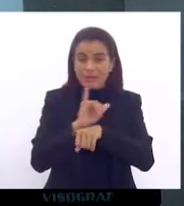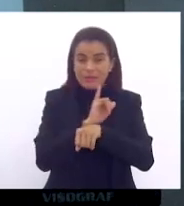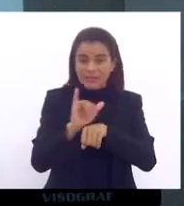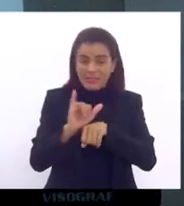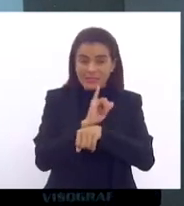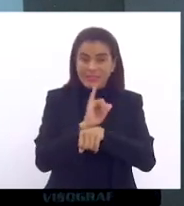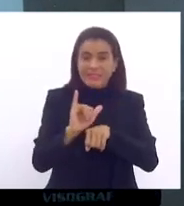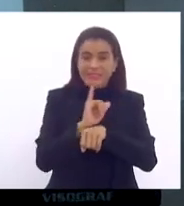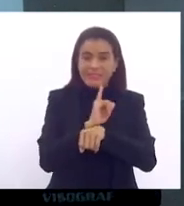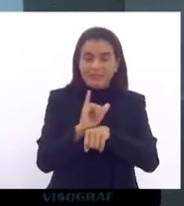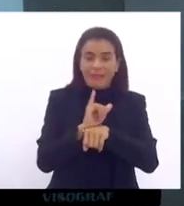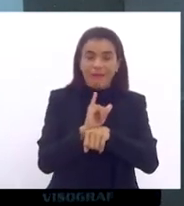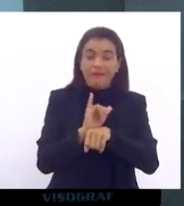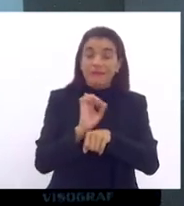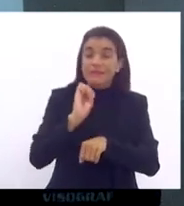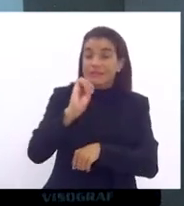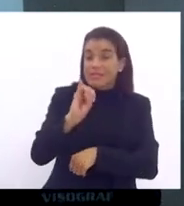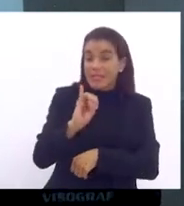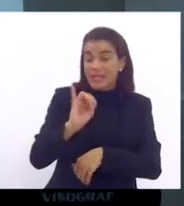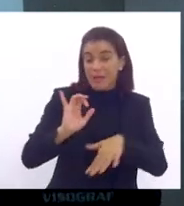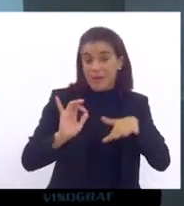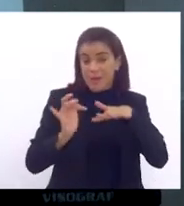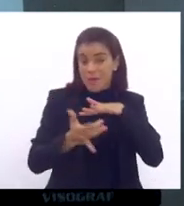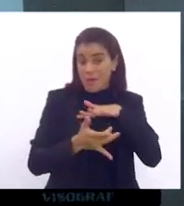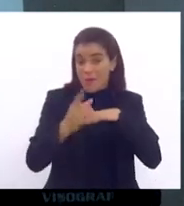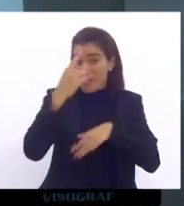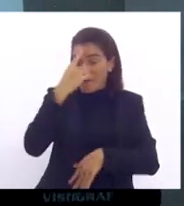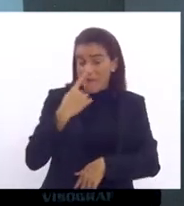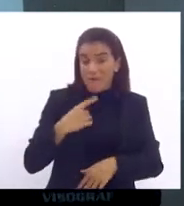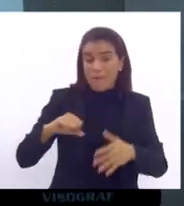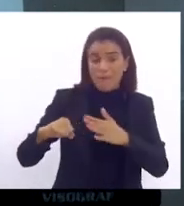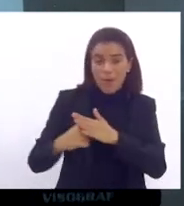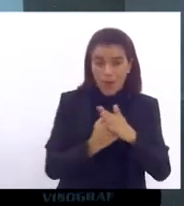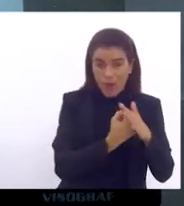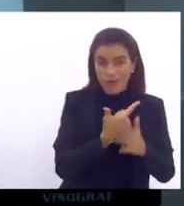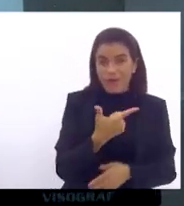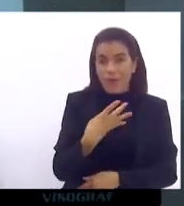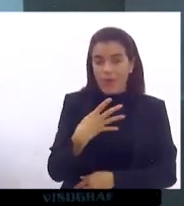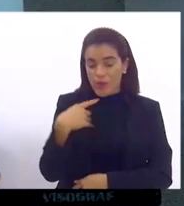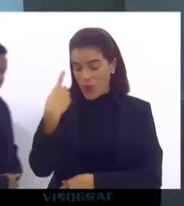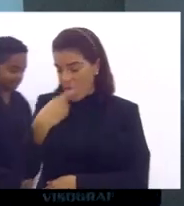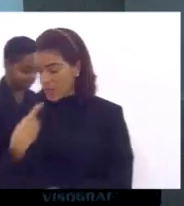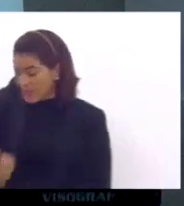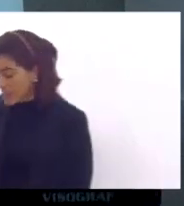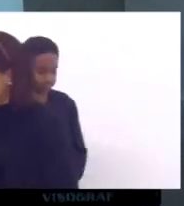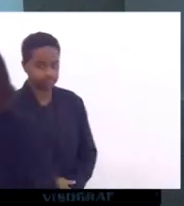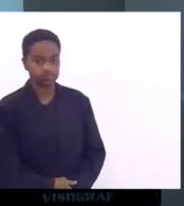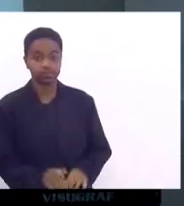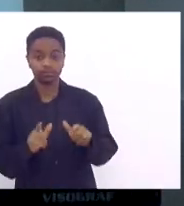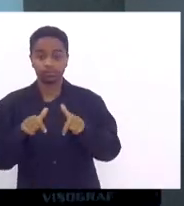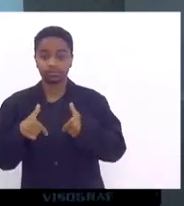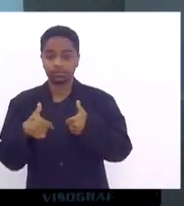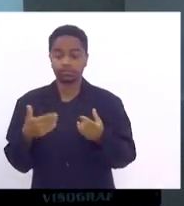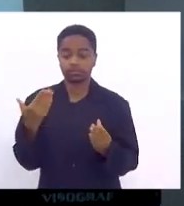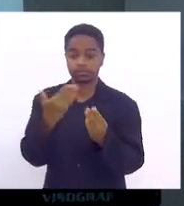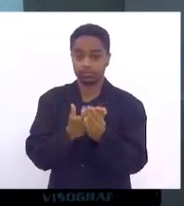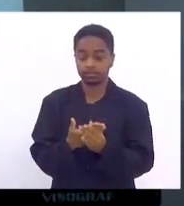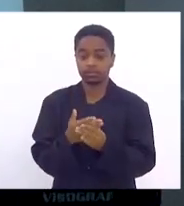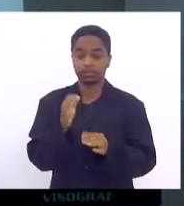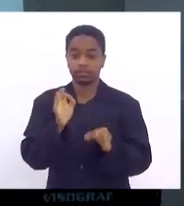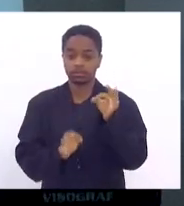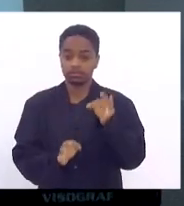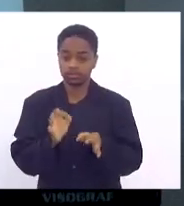que caso essas contas venham ser bloqueadas em 24 horas criou-se uma ação judicial com rito